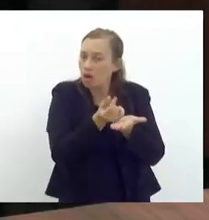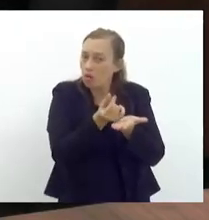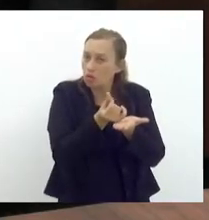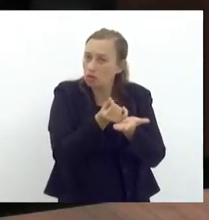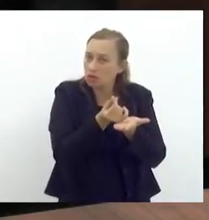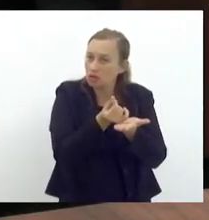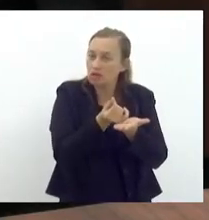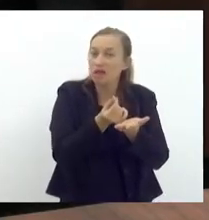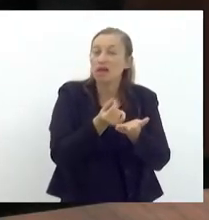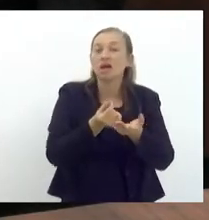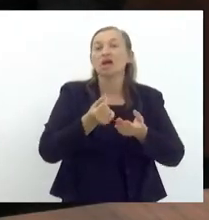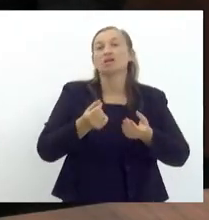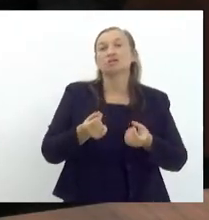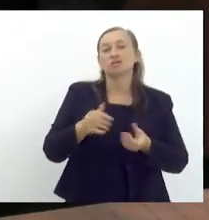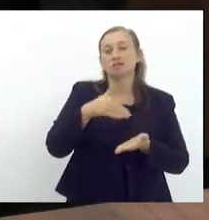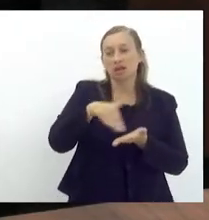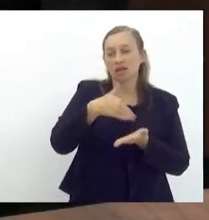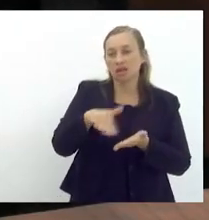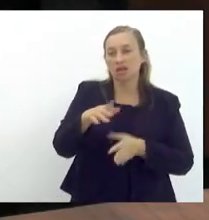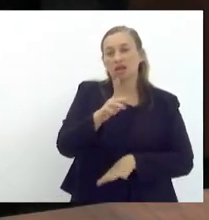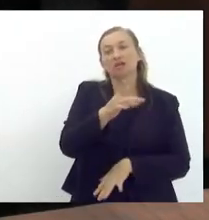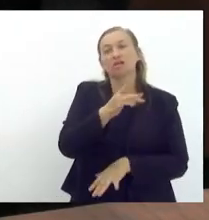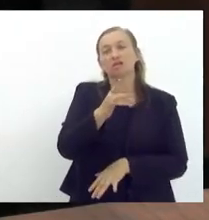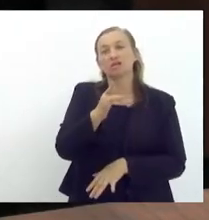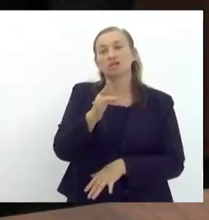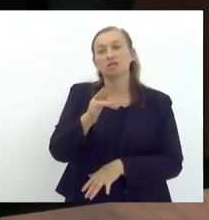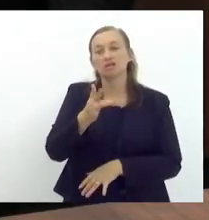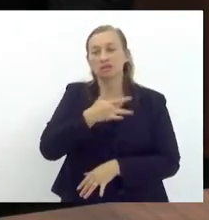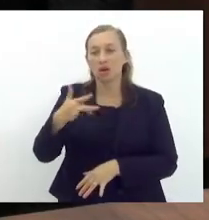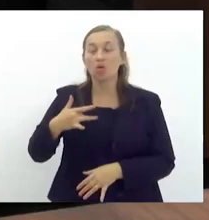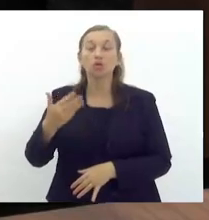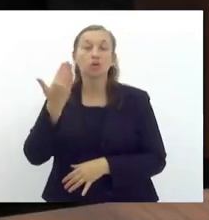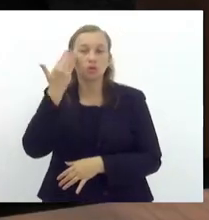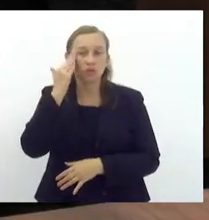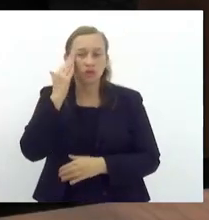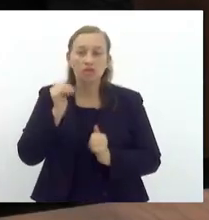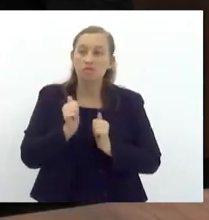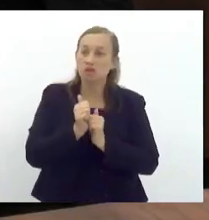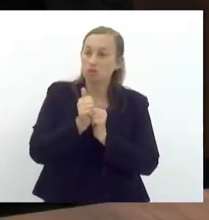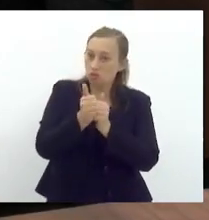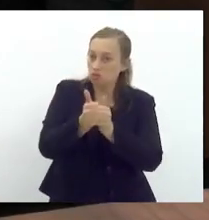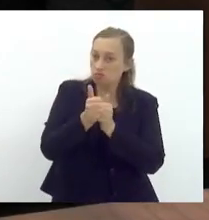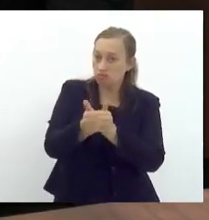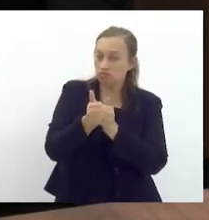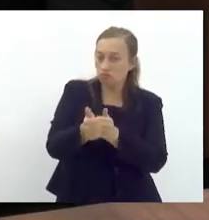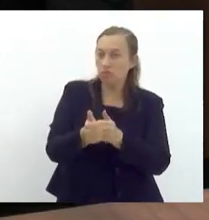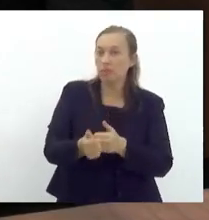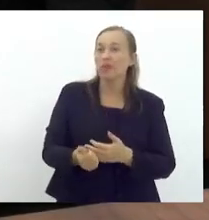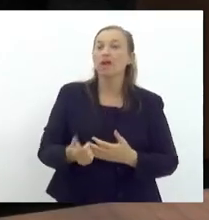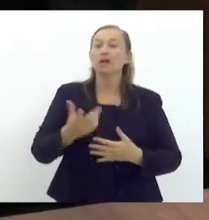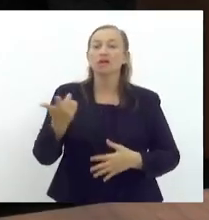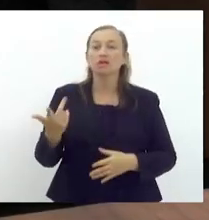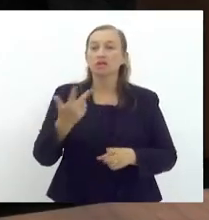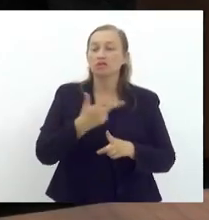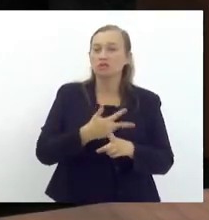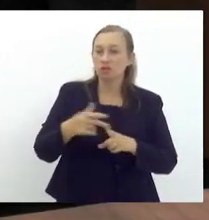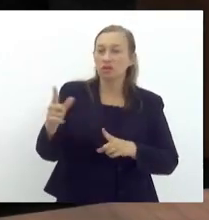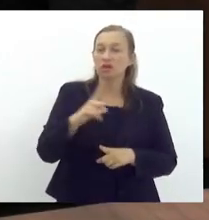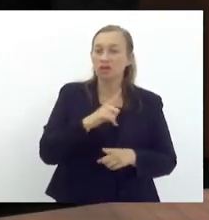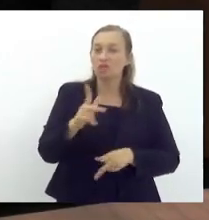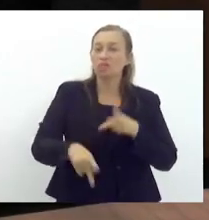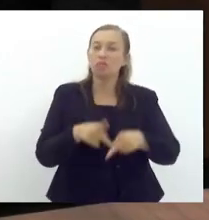da Secretaria de Saúde então a gente consegue avançar no entendimento em que ganha o povo do Estado do Rio de Janeiro